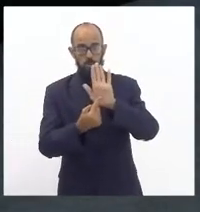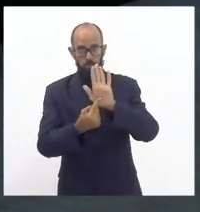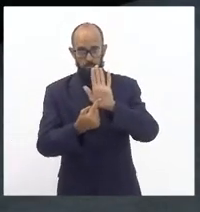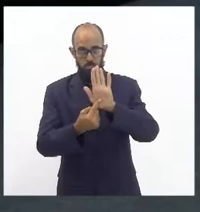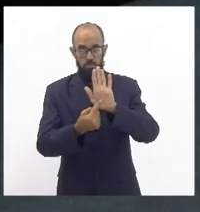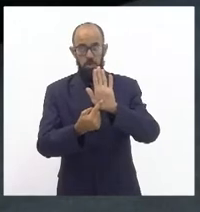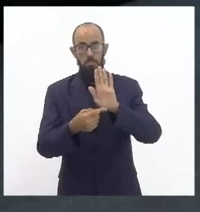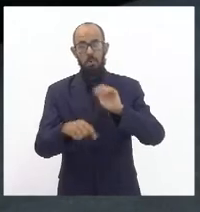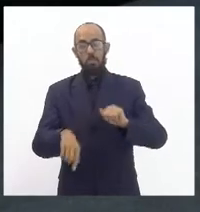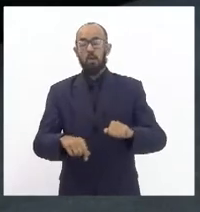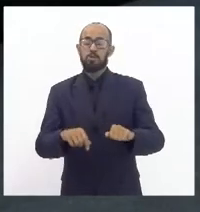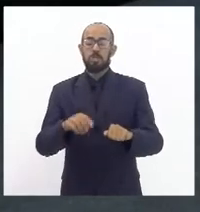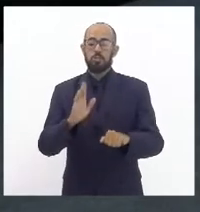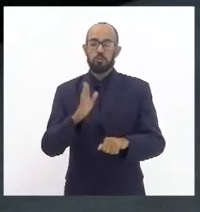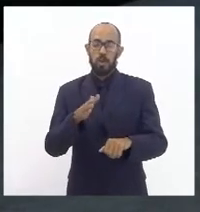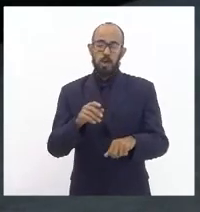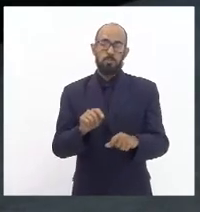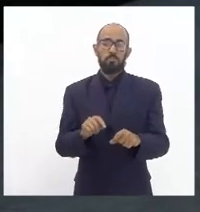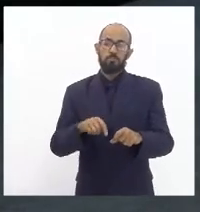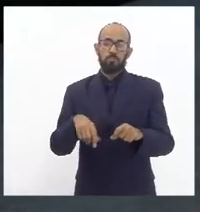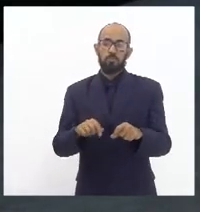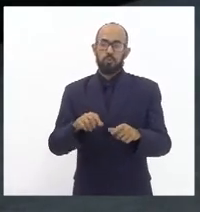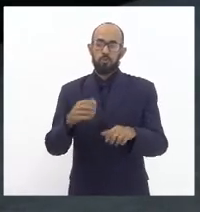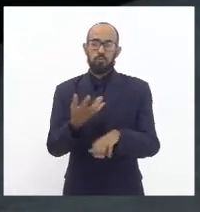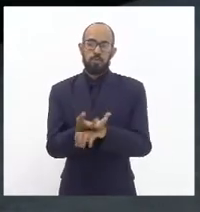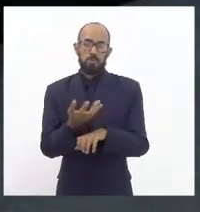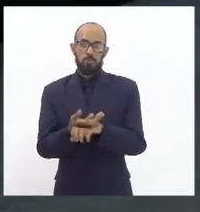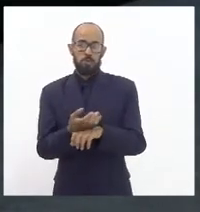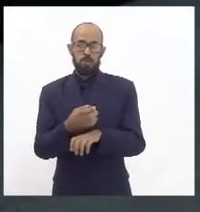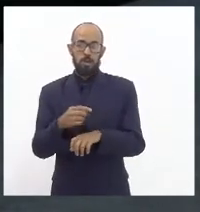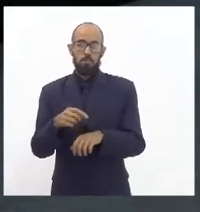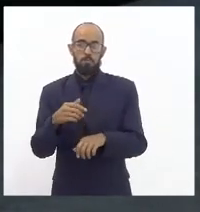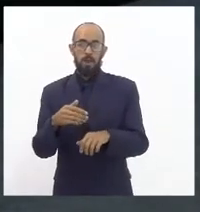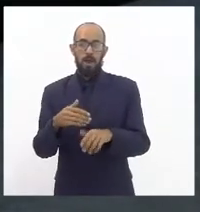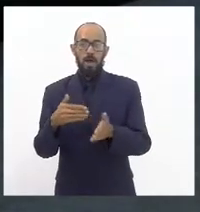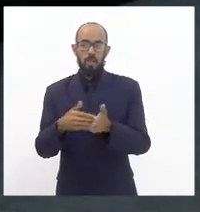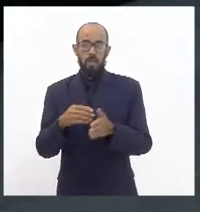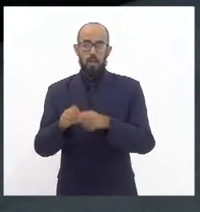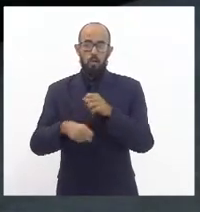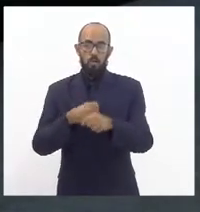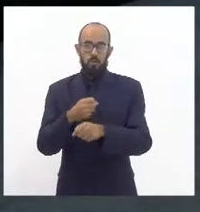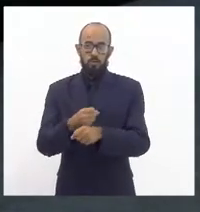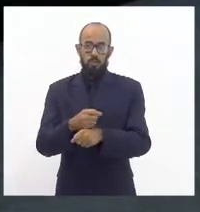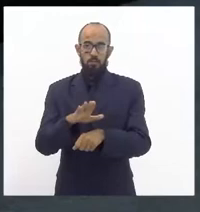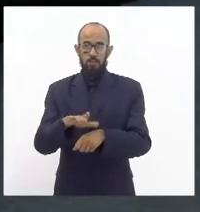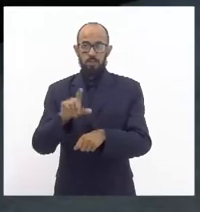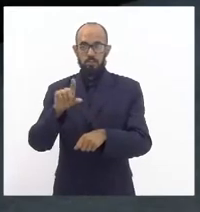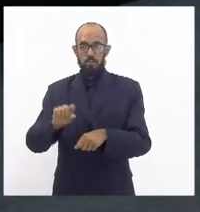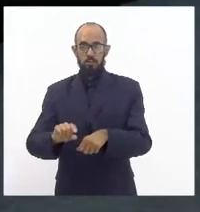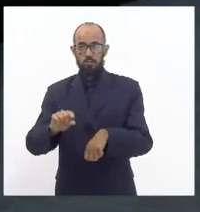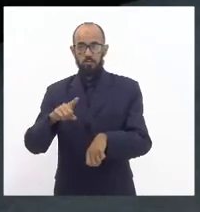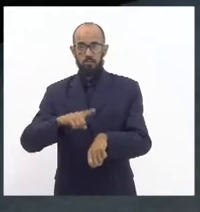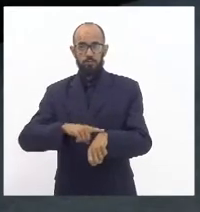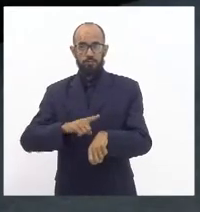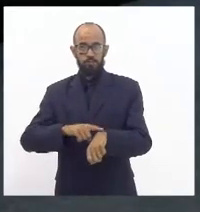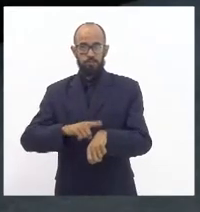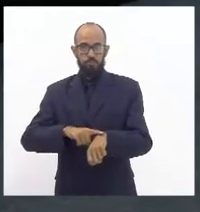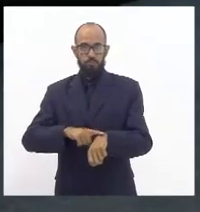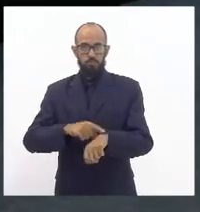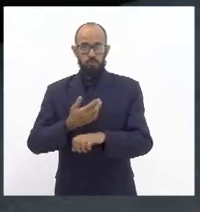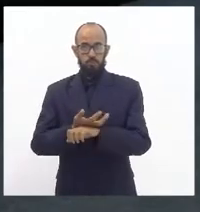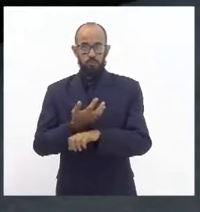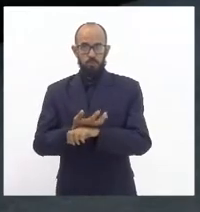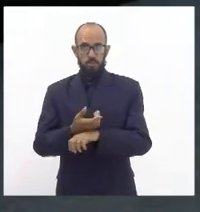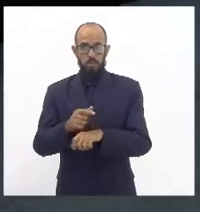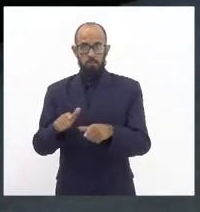manteriam todas as disciplinas atualmente no primeiro ano para o ano que vem mais se reduziriam dois tempos de disciplinas têm carga horária maior